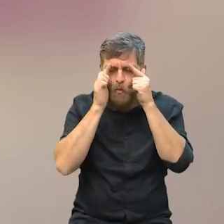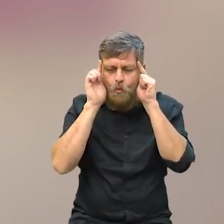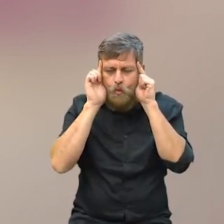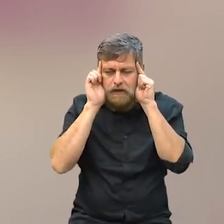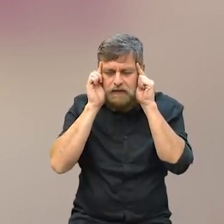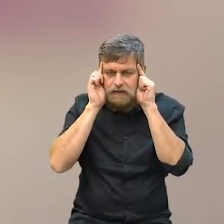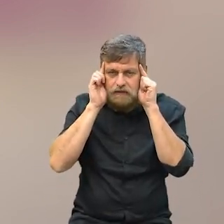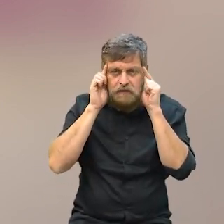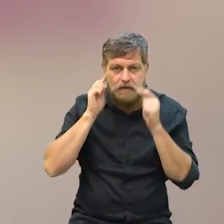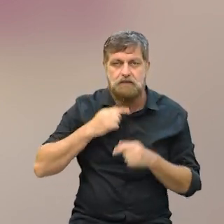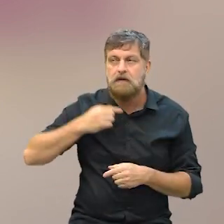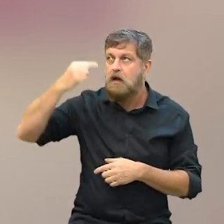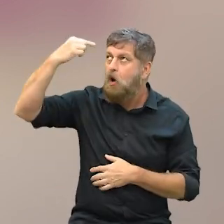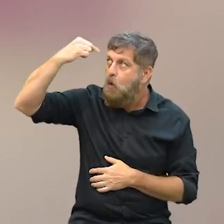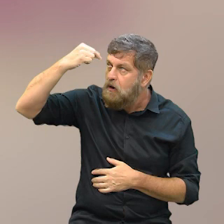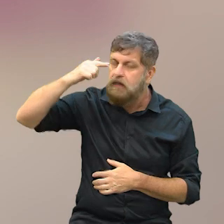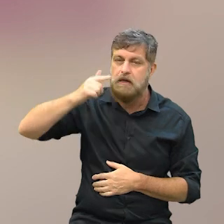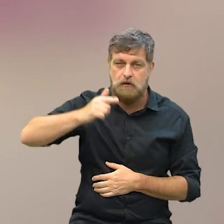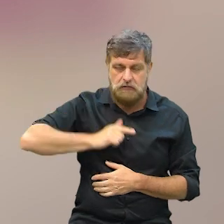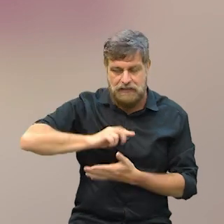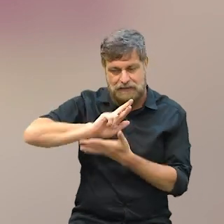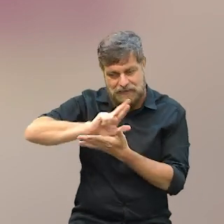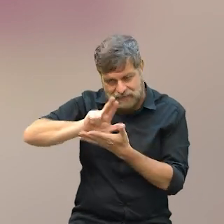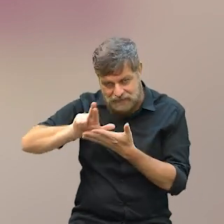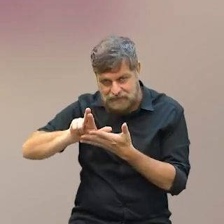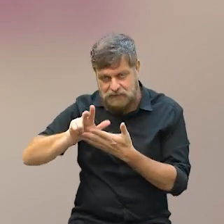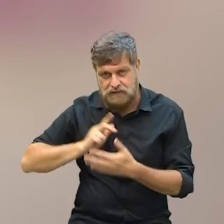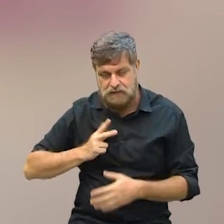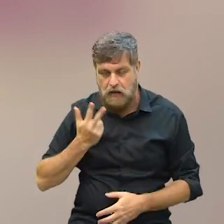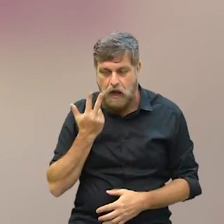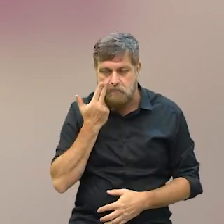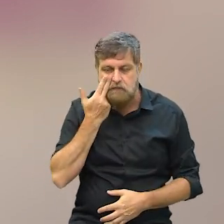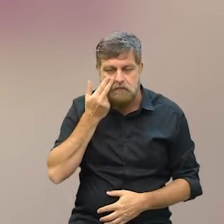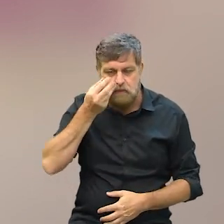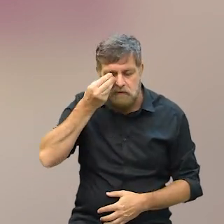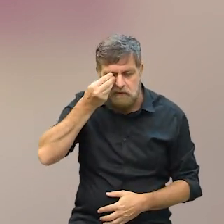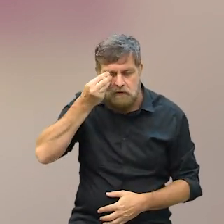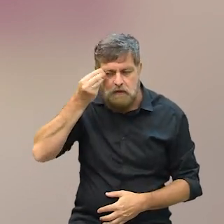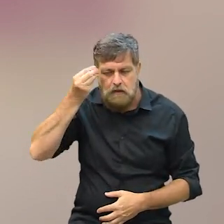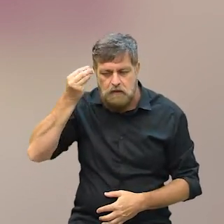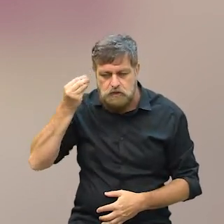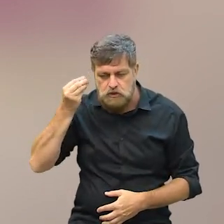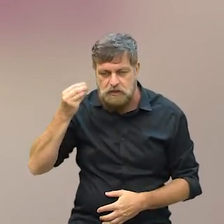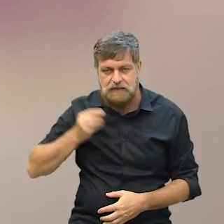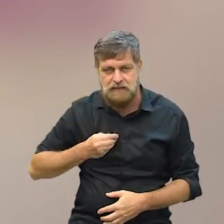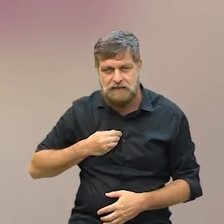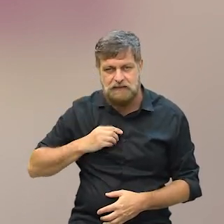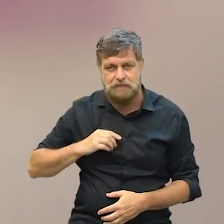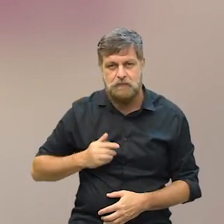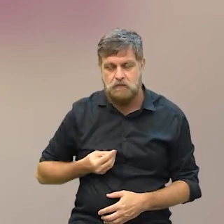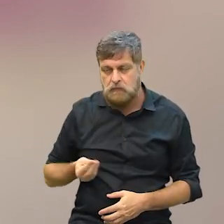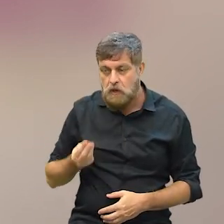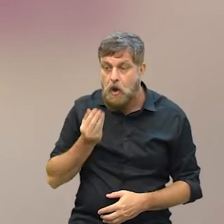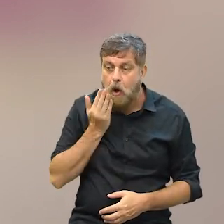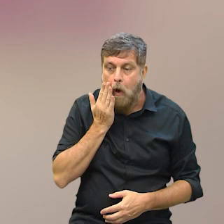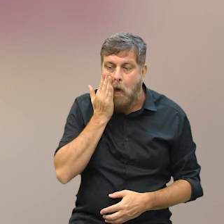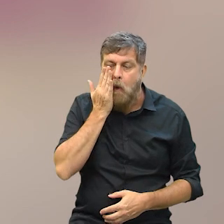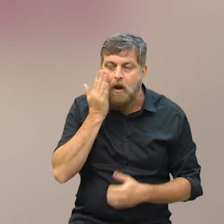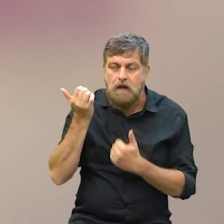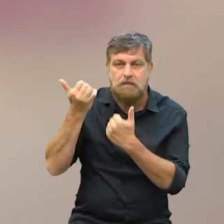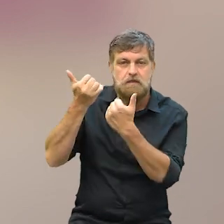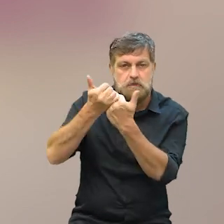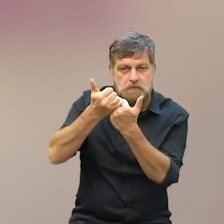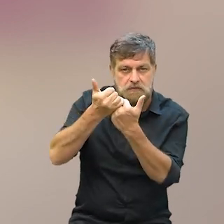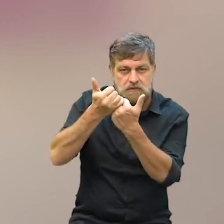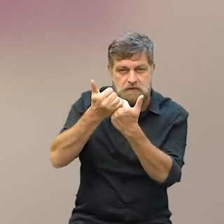existe colírio, não existe outras coisas para ser feitas. É retirada dessa lente que está opacificada e colocação